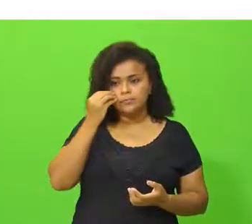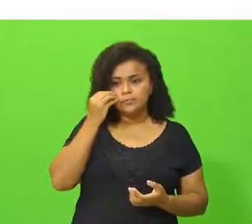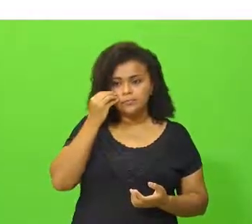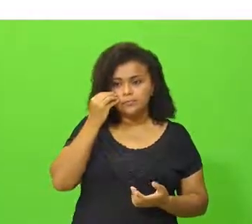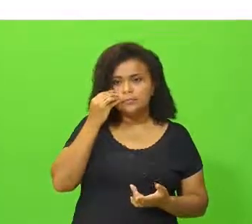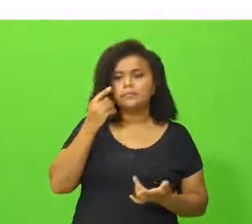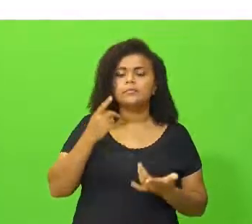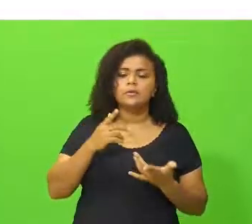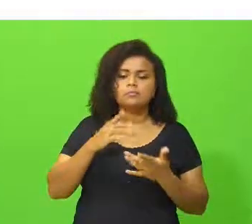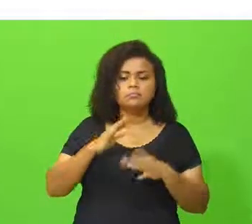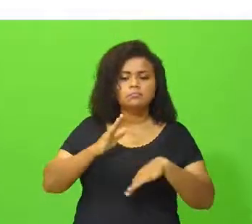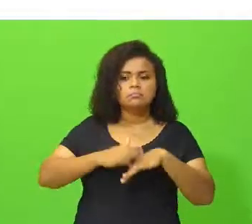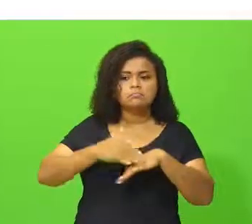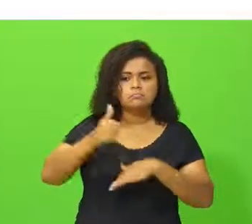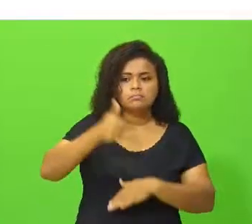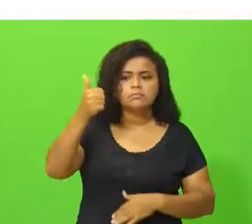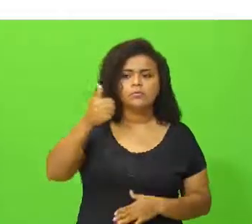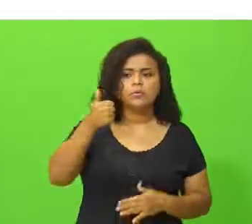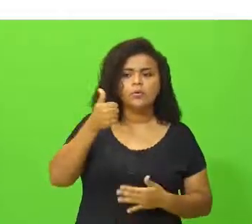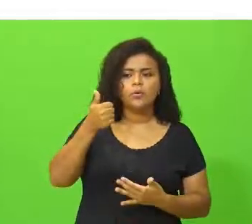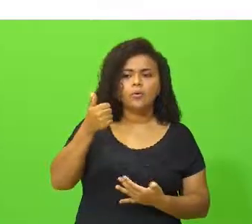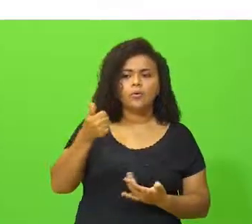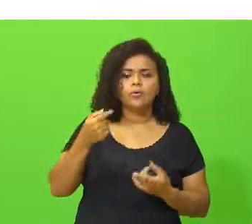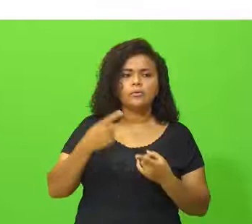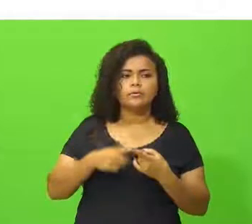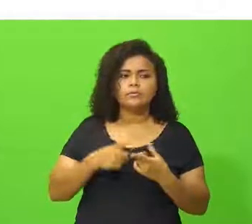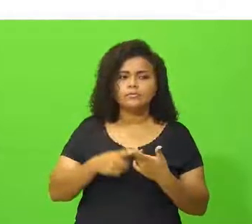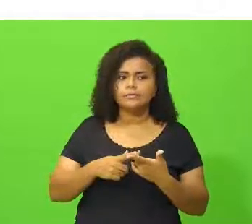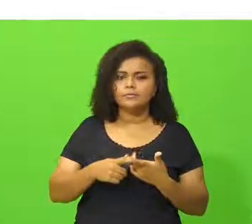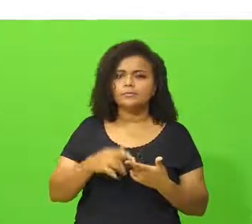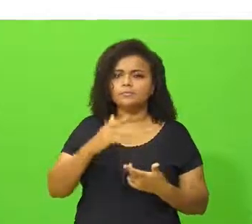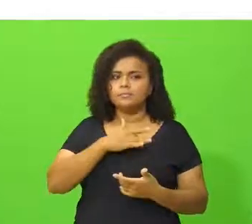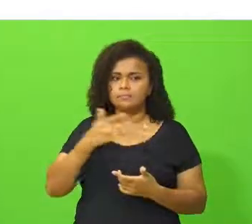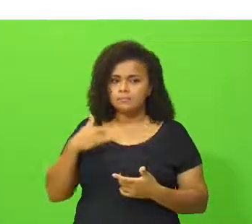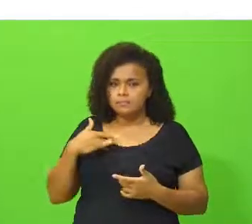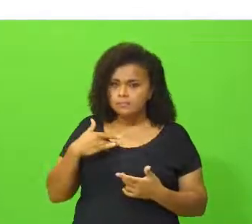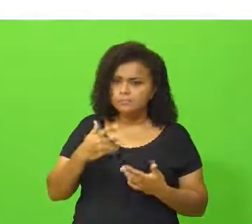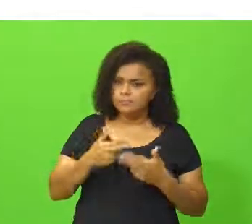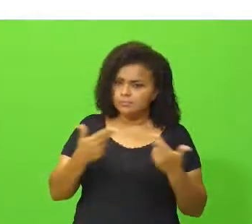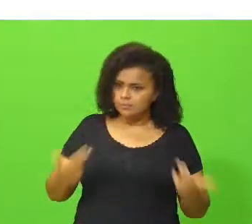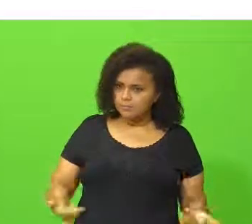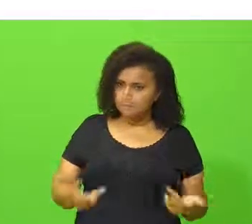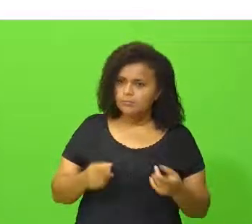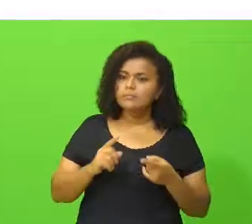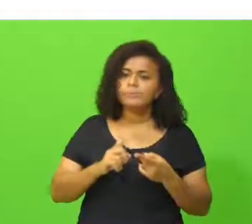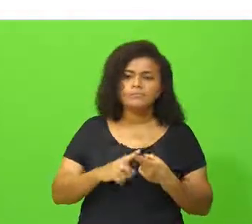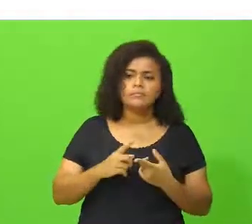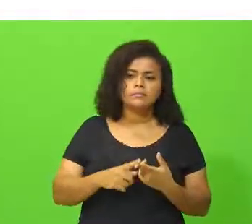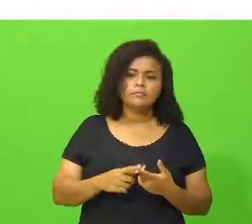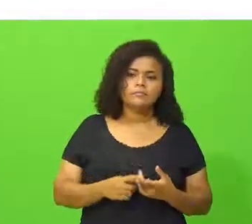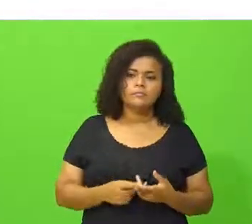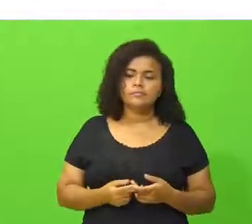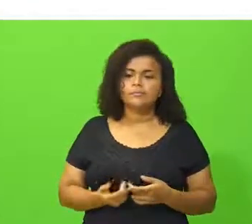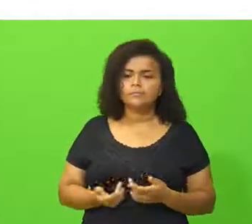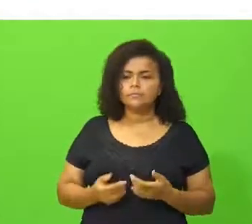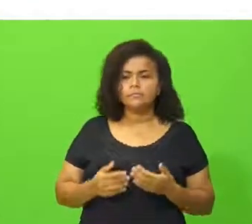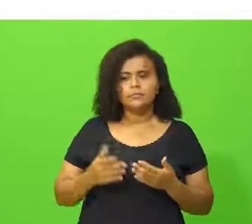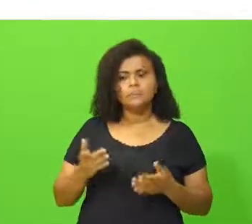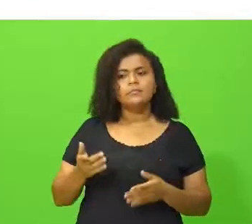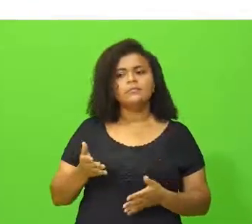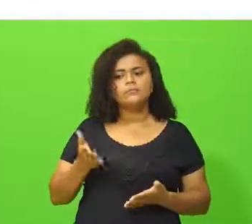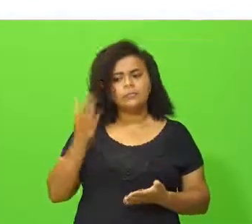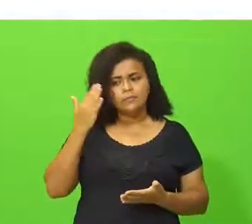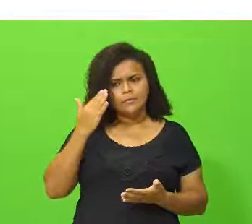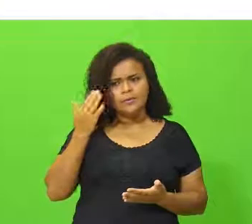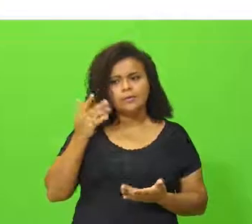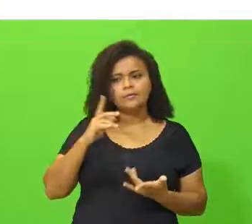à melhoria das condições sanitárias. Então, nós tivemos alguns avanços significativos. É claro que ainda não chegou no patamar